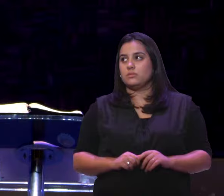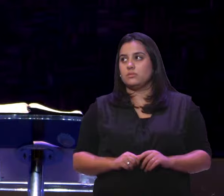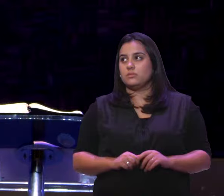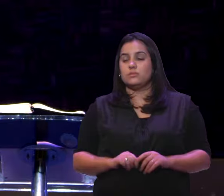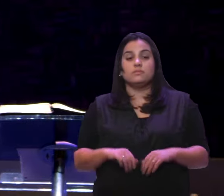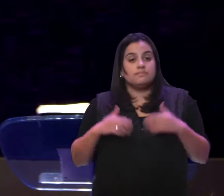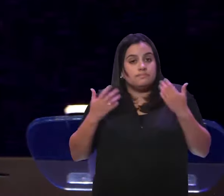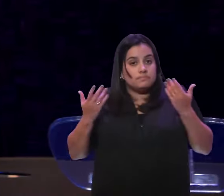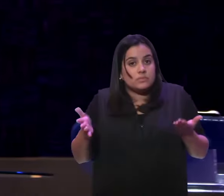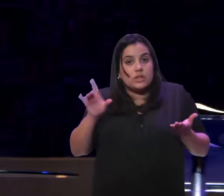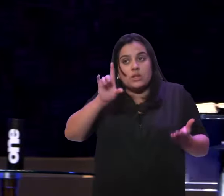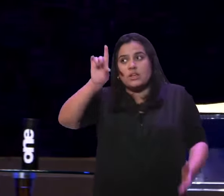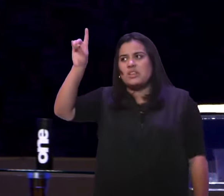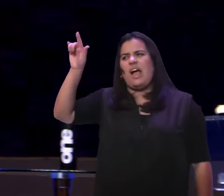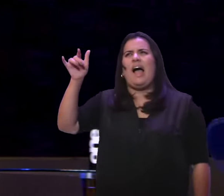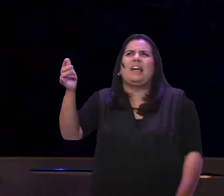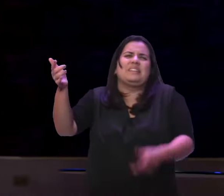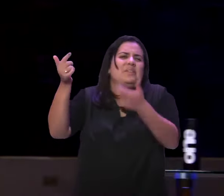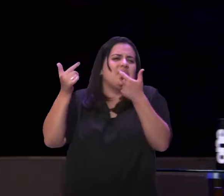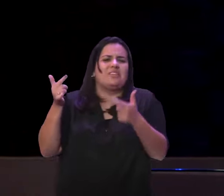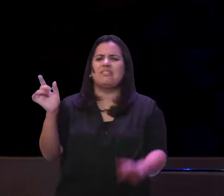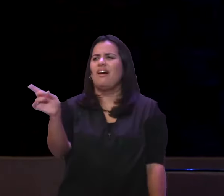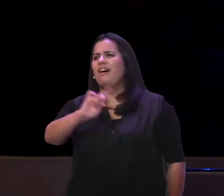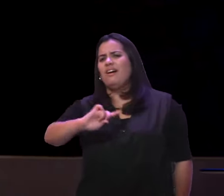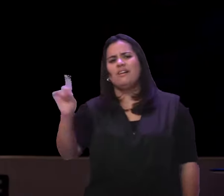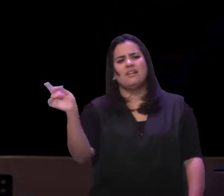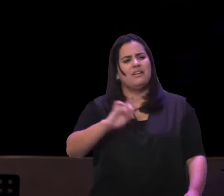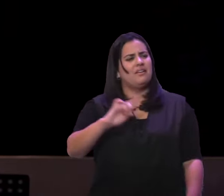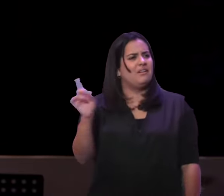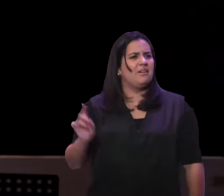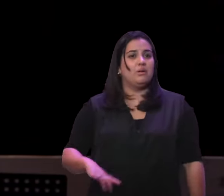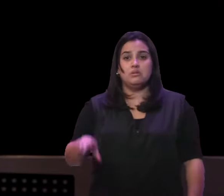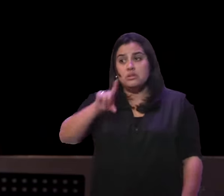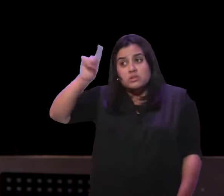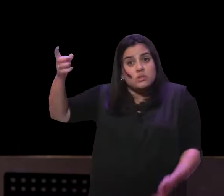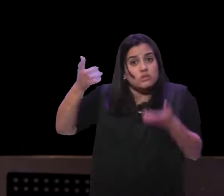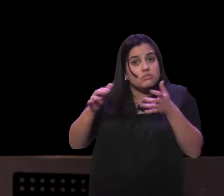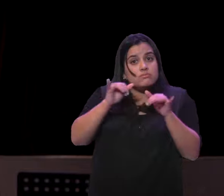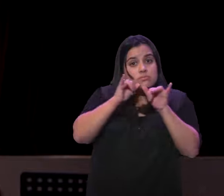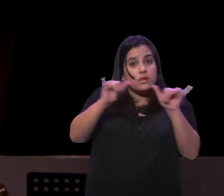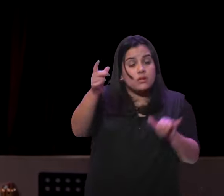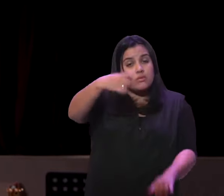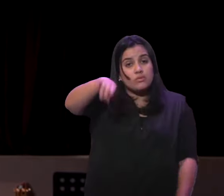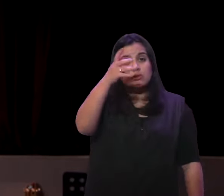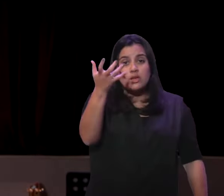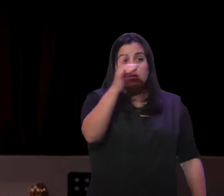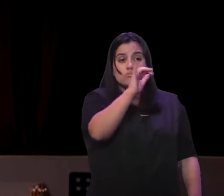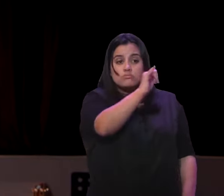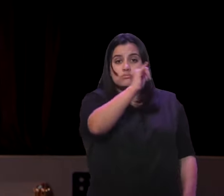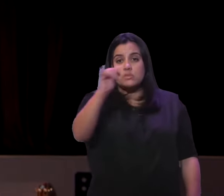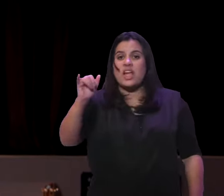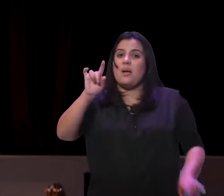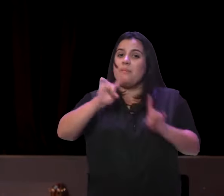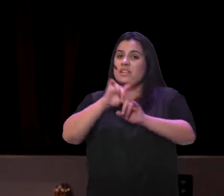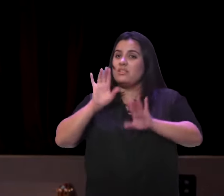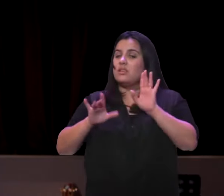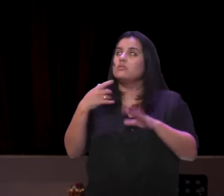E não é que Deus é chato, não é isso. Deus quer falar com você, mas às vezes você não escuta porque você